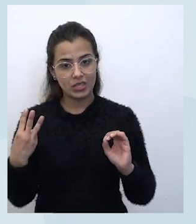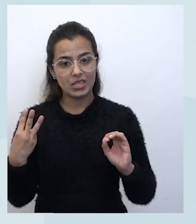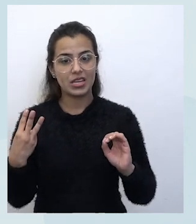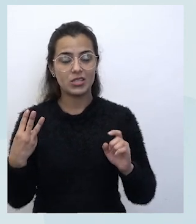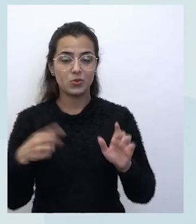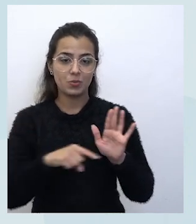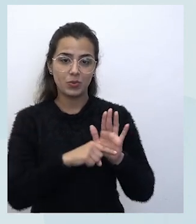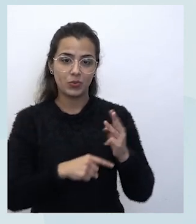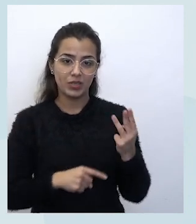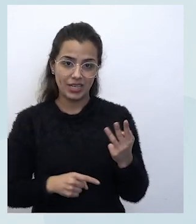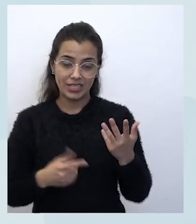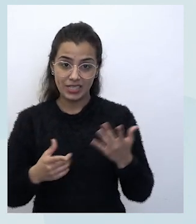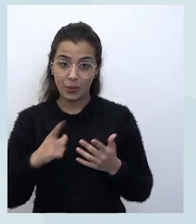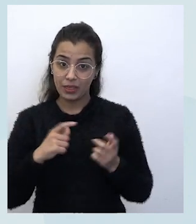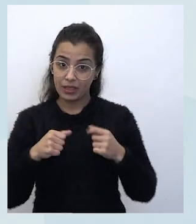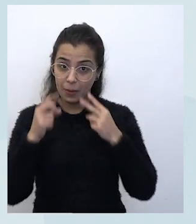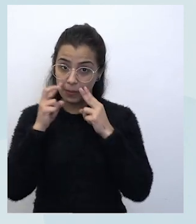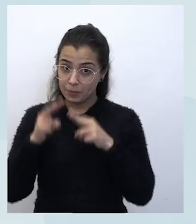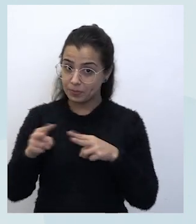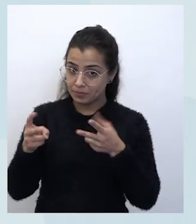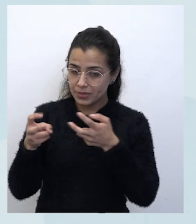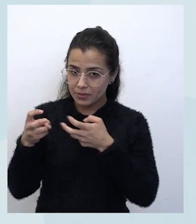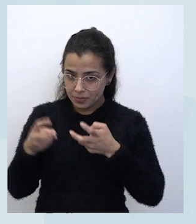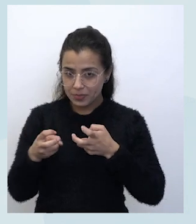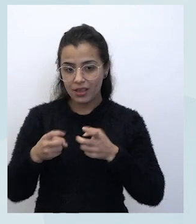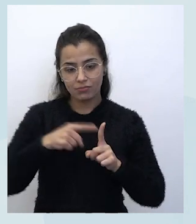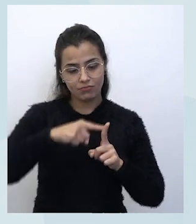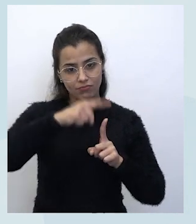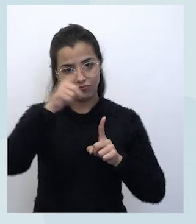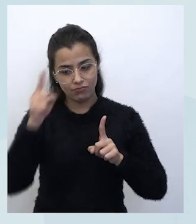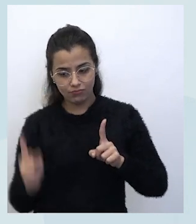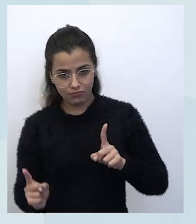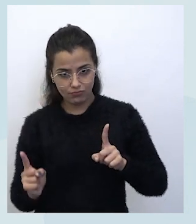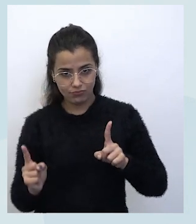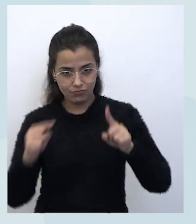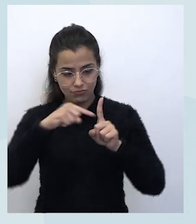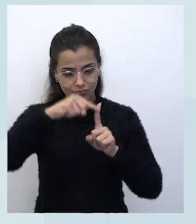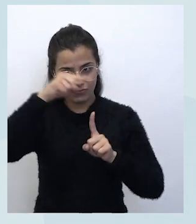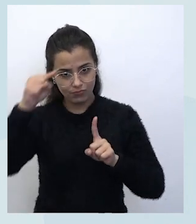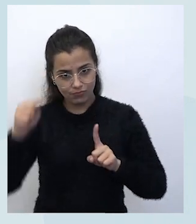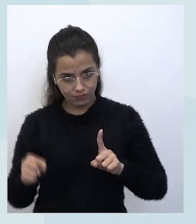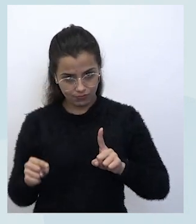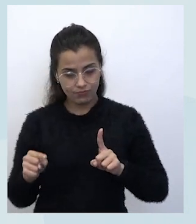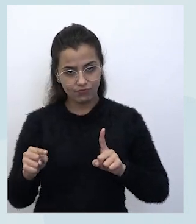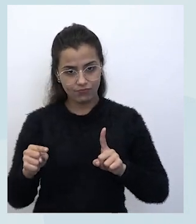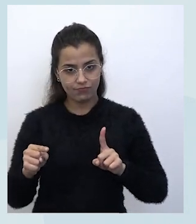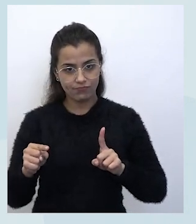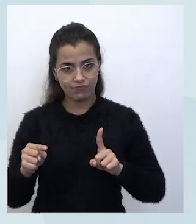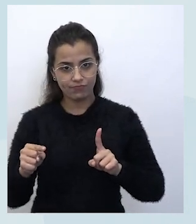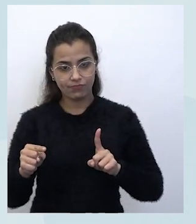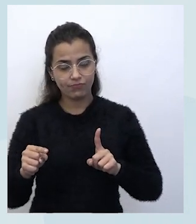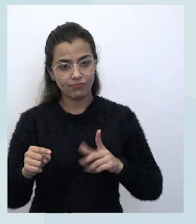menos 3. Então, a gente observa que essa parábola tem a concavidade voltada para baixo, porque o A valia menos 1, que cruzou o eixo